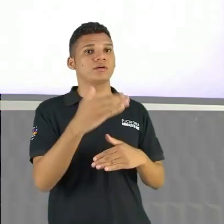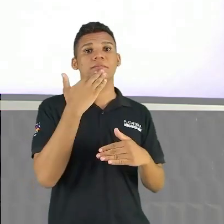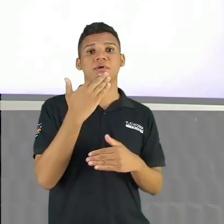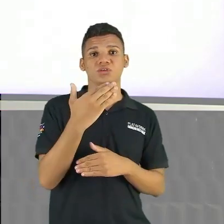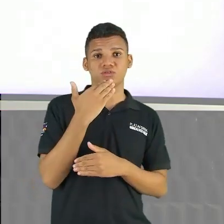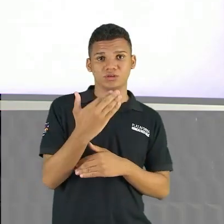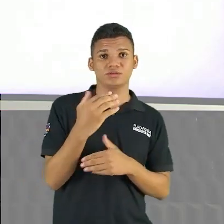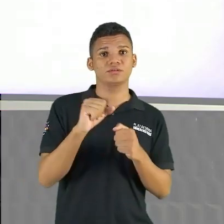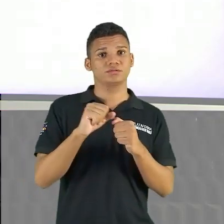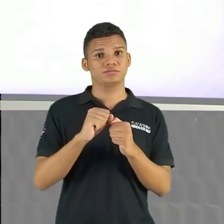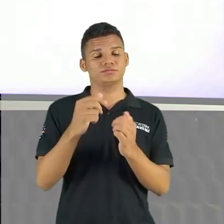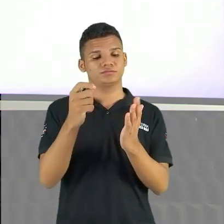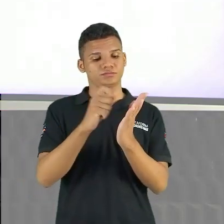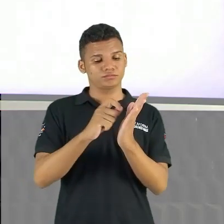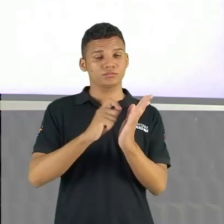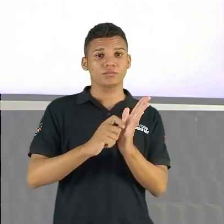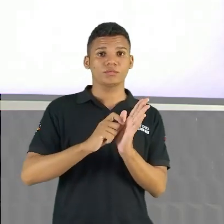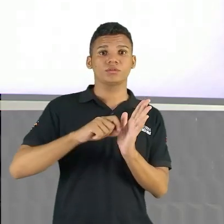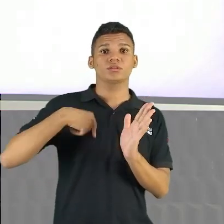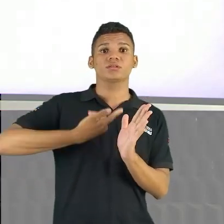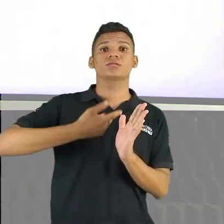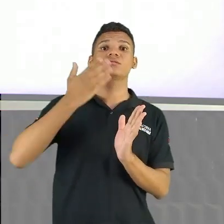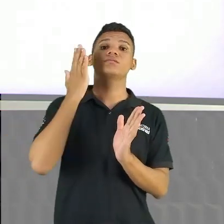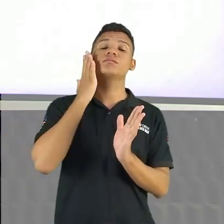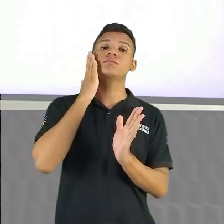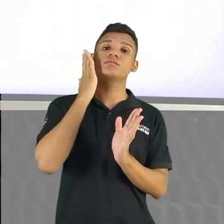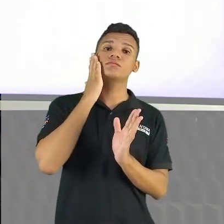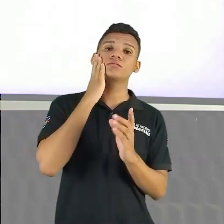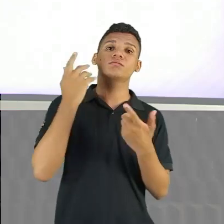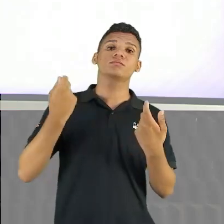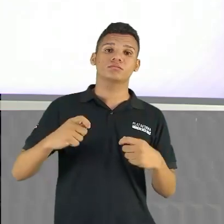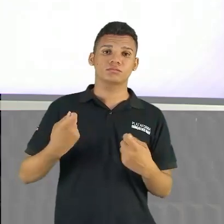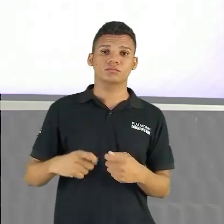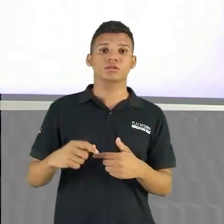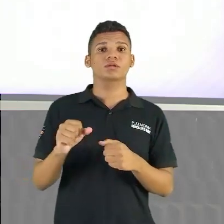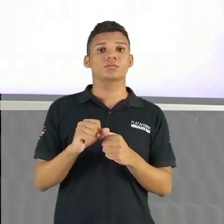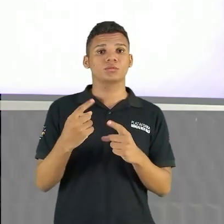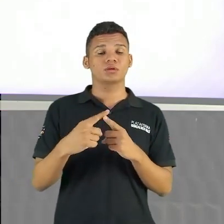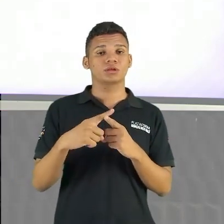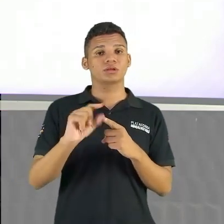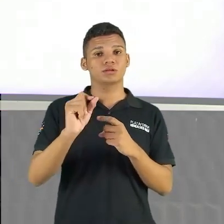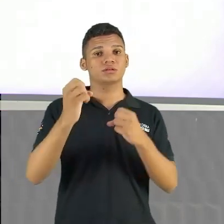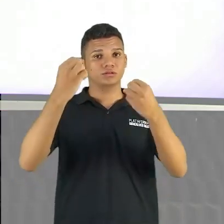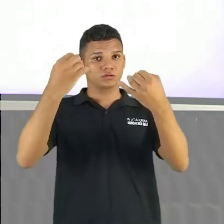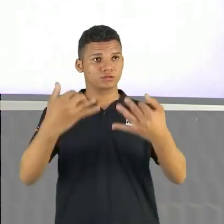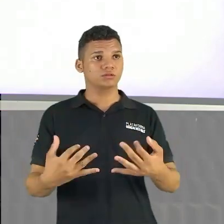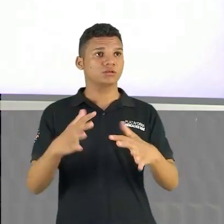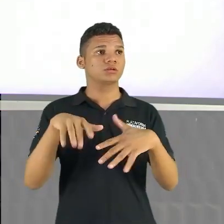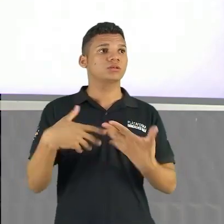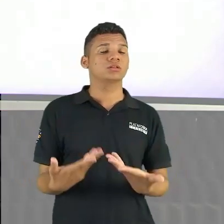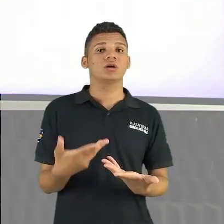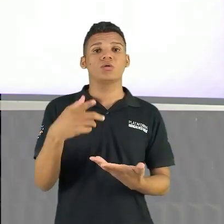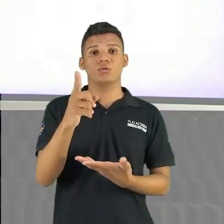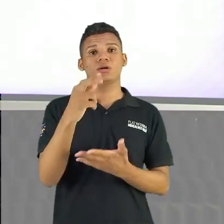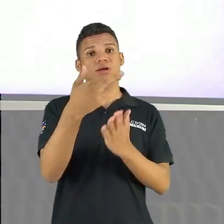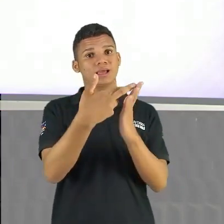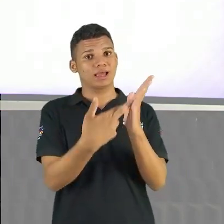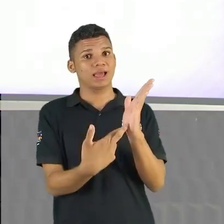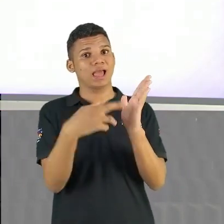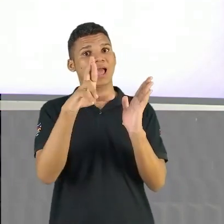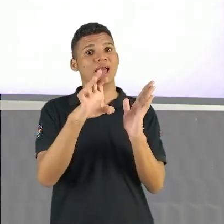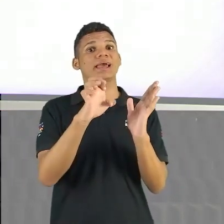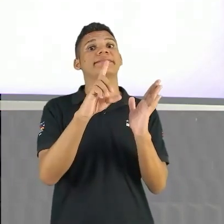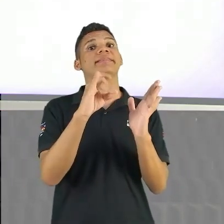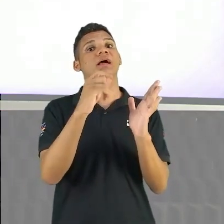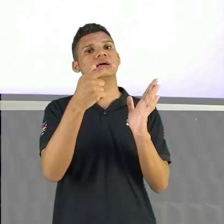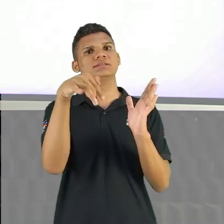em prosa a gente precisa entender que isso é dado em parágrafos e é por isso que a sua redação